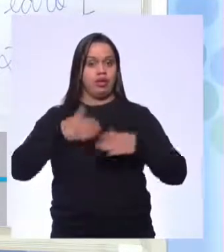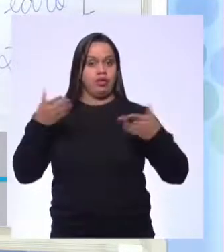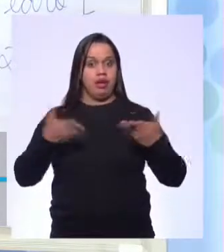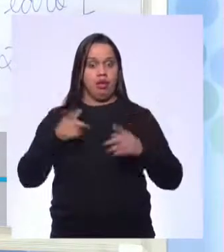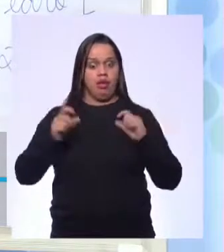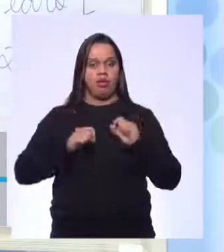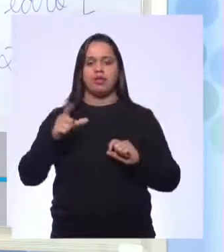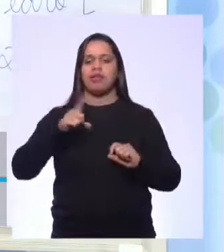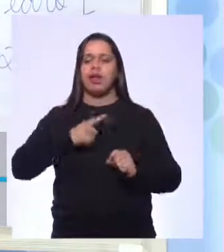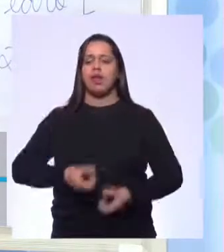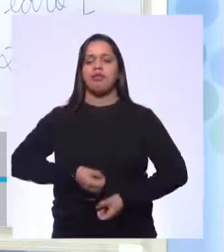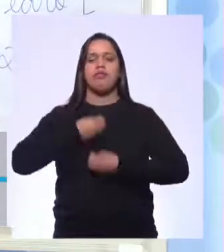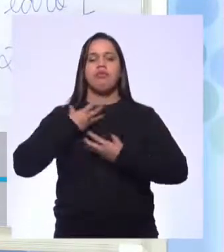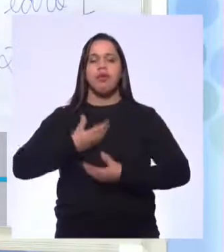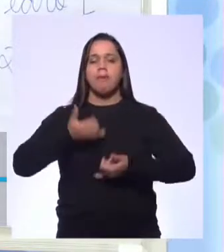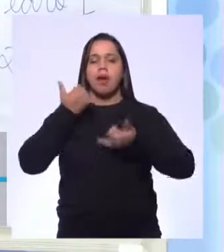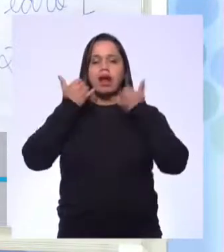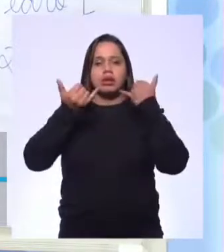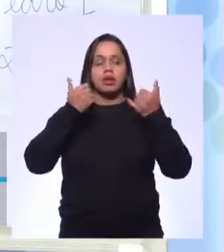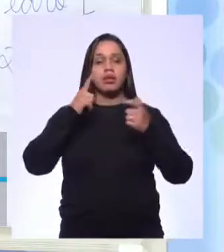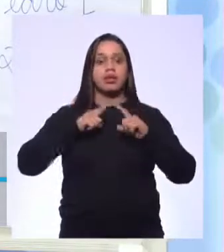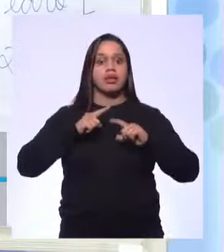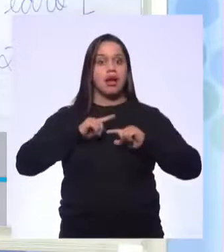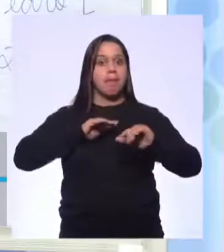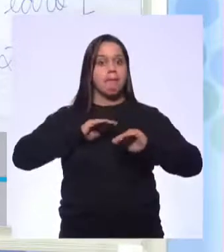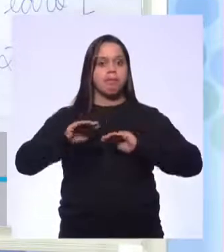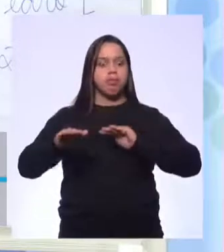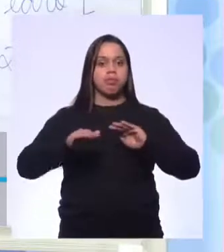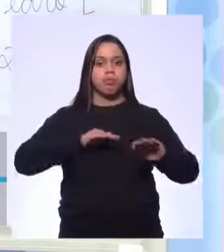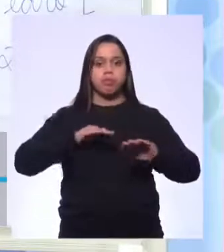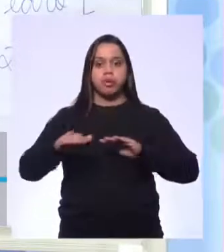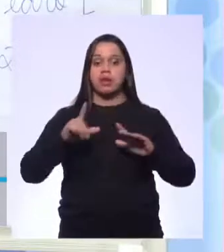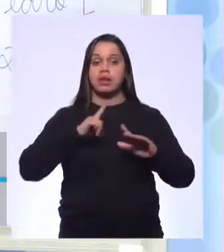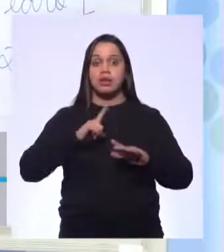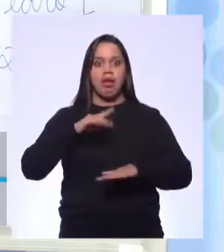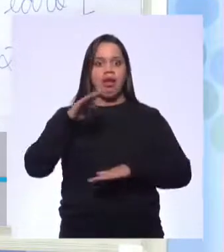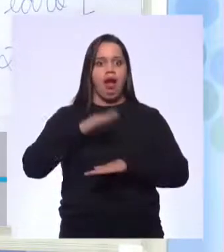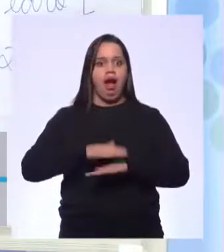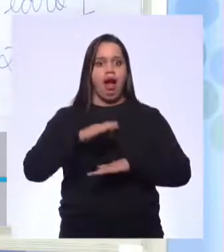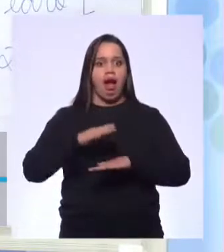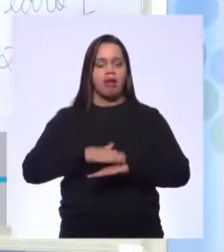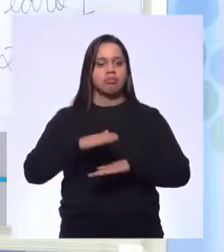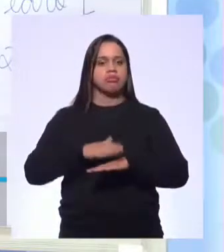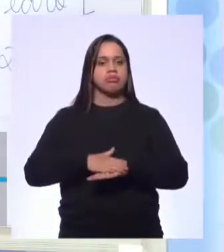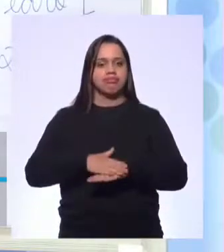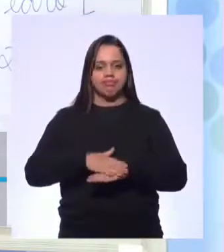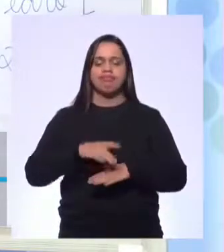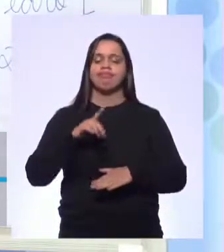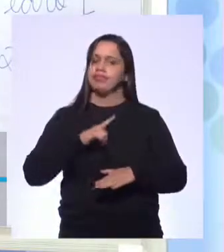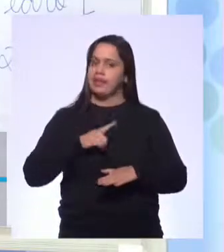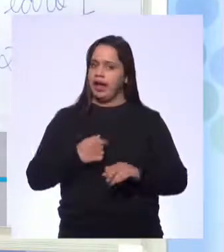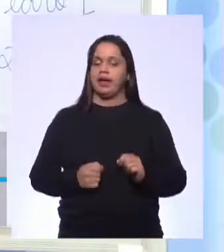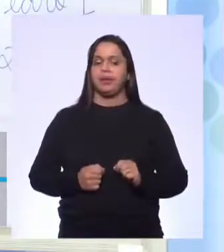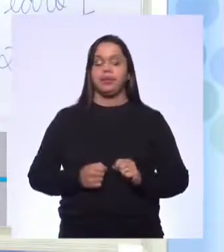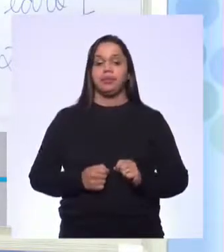tanta informação e tem tanto movimento, tem tanta ação por trás disso tudo, que nós vamos